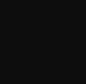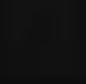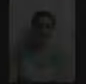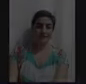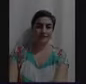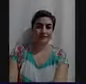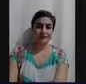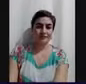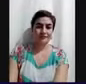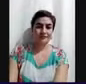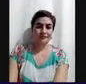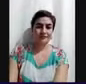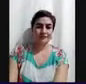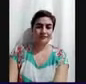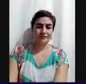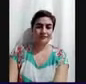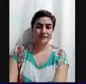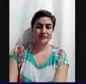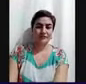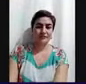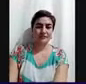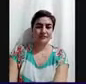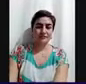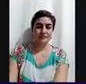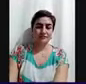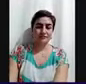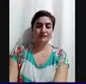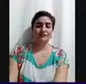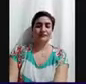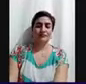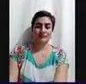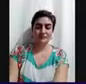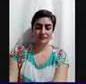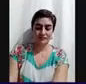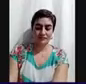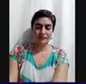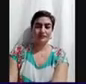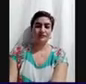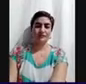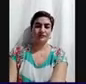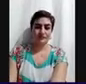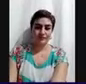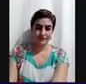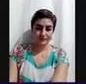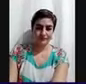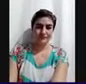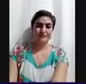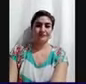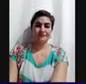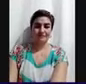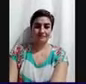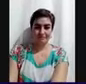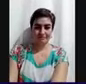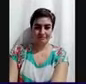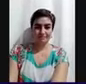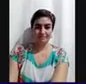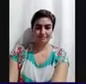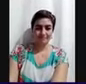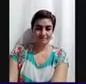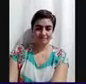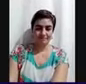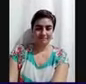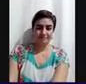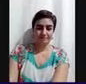nós somos desigrejados da igreja instituição que chamamos de sistema religioso que é